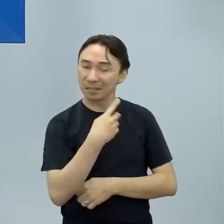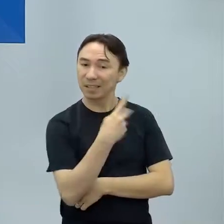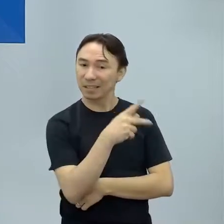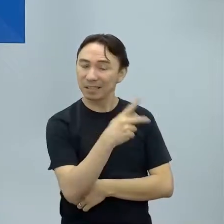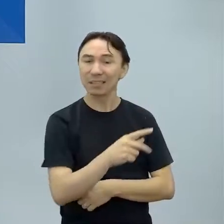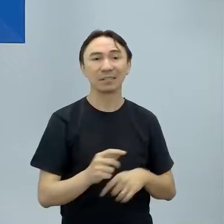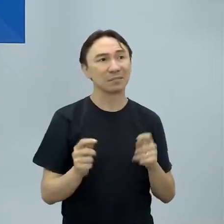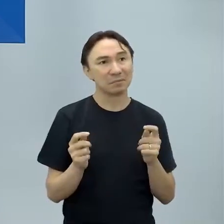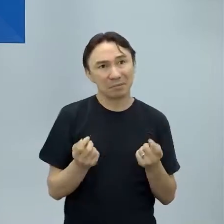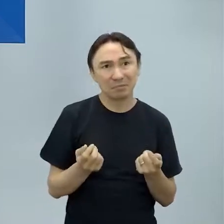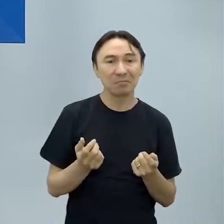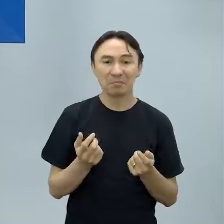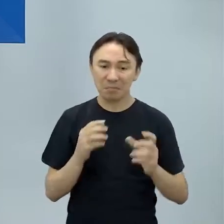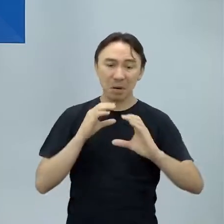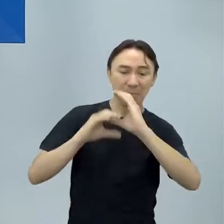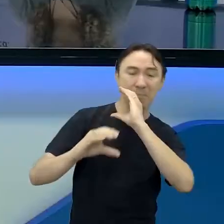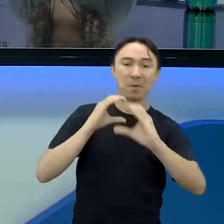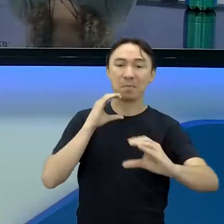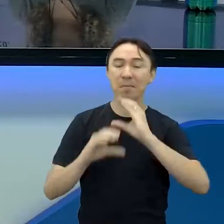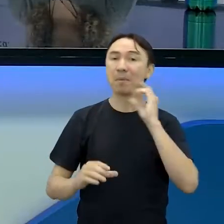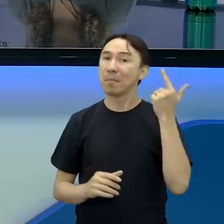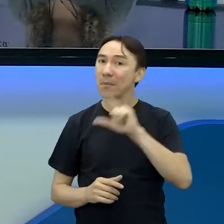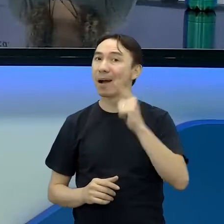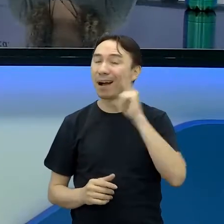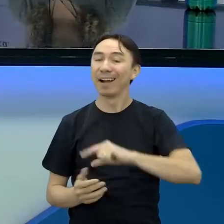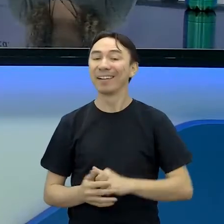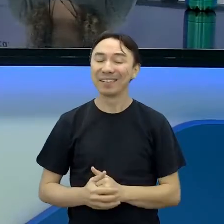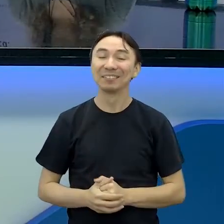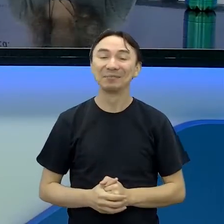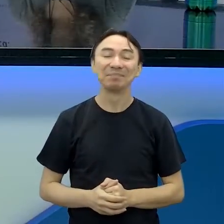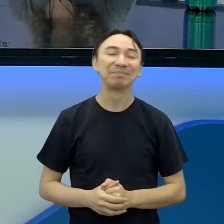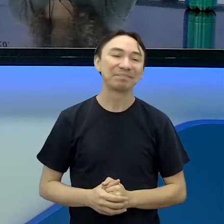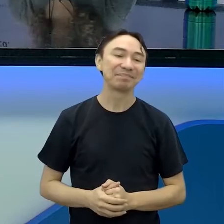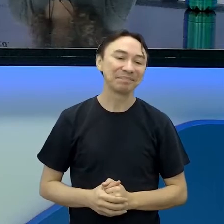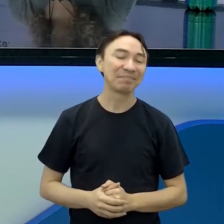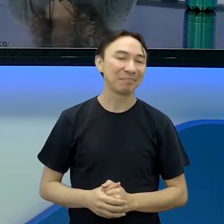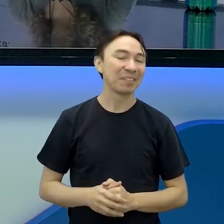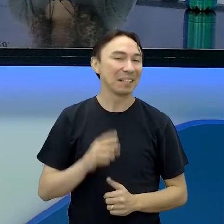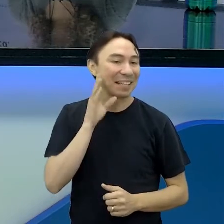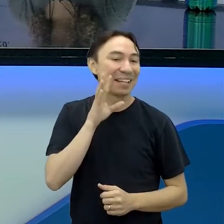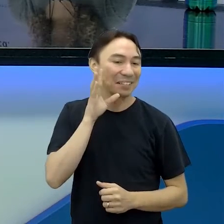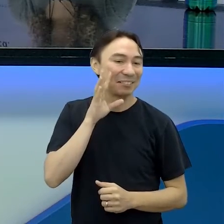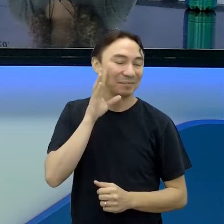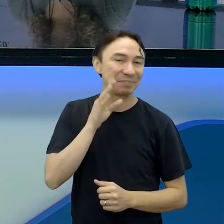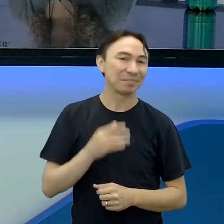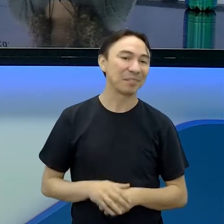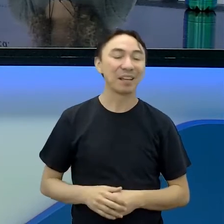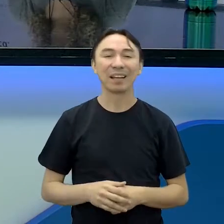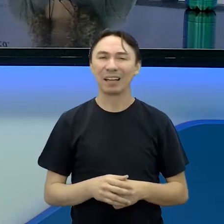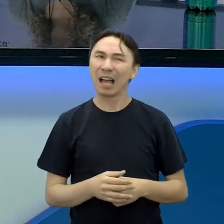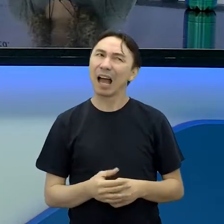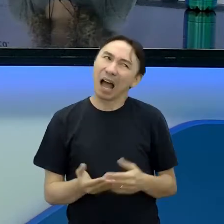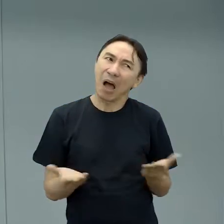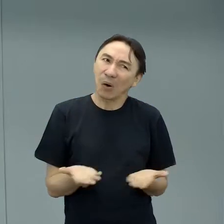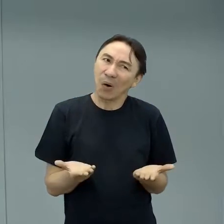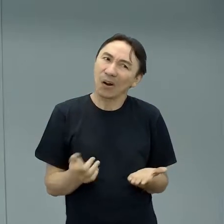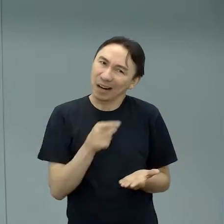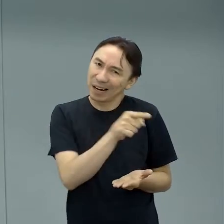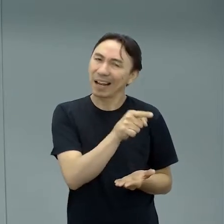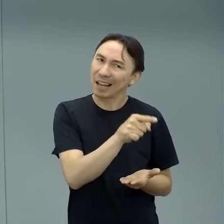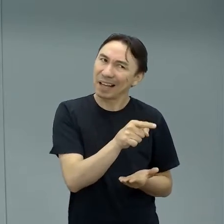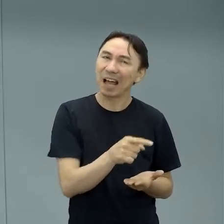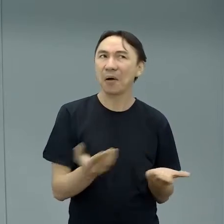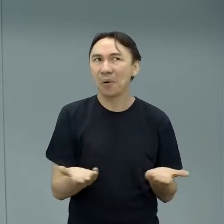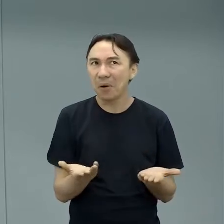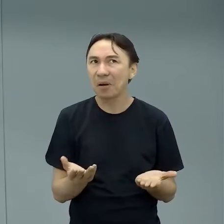sala. Sim, né? Sim. Era assim, foi muito legal. O aluno deve estar agora no 3º ano, porque a irmã da Luana